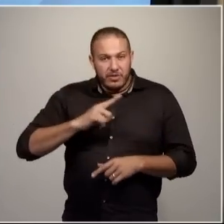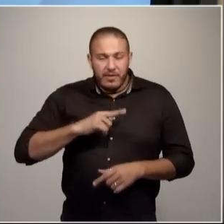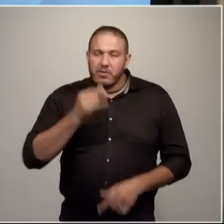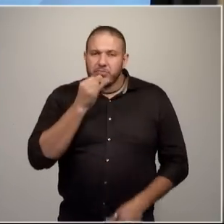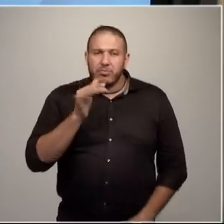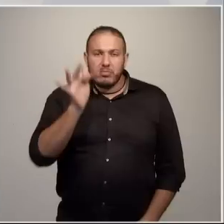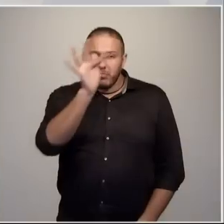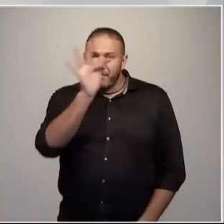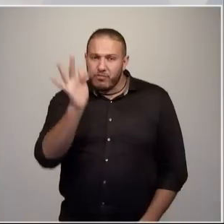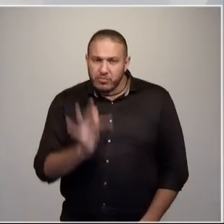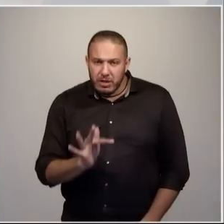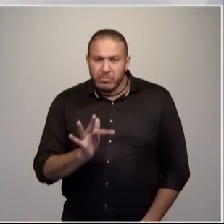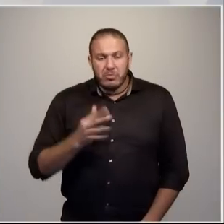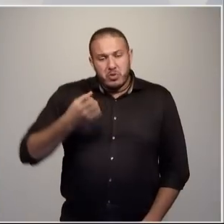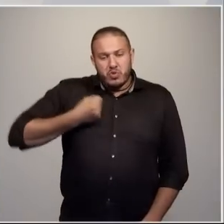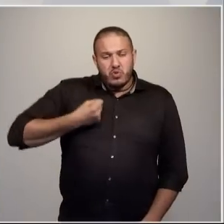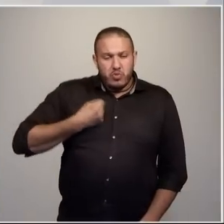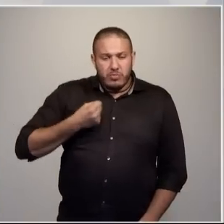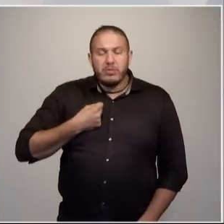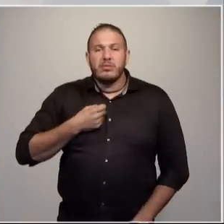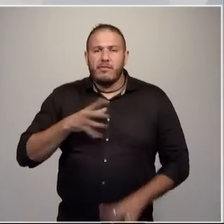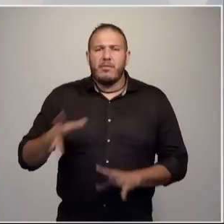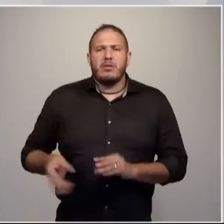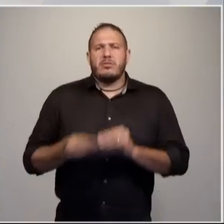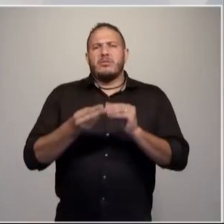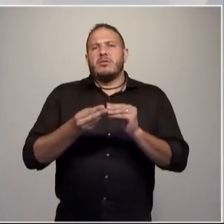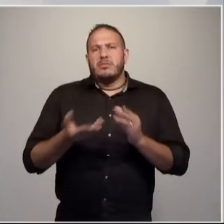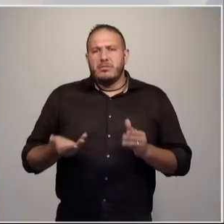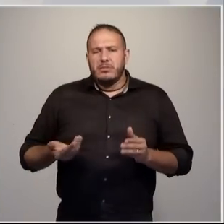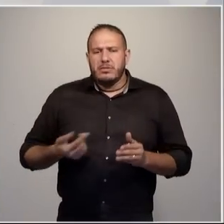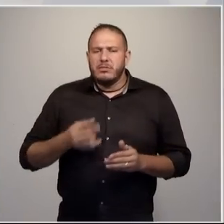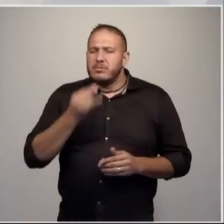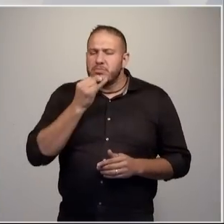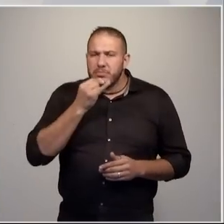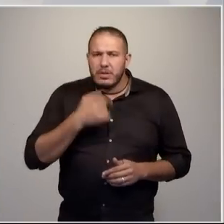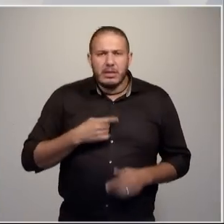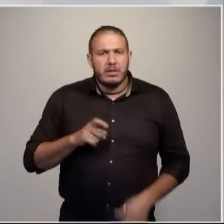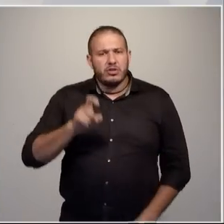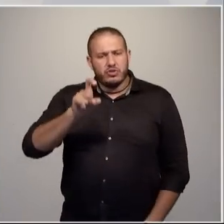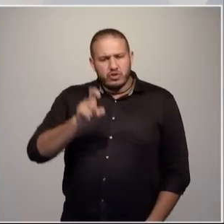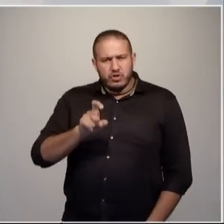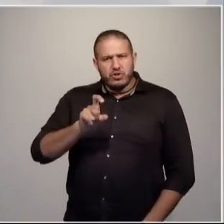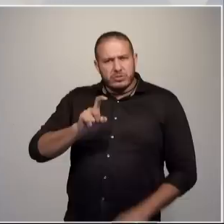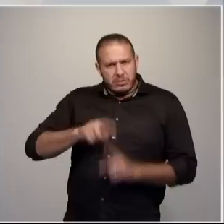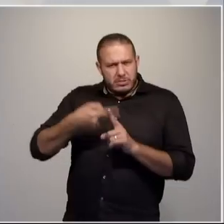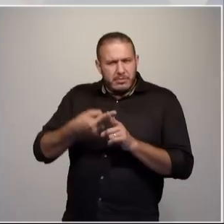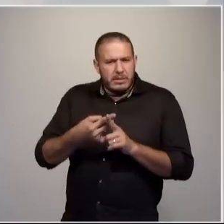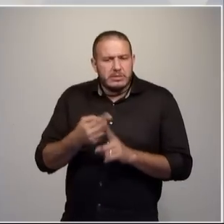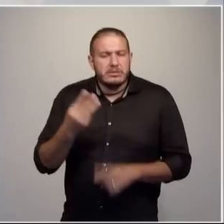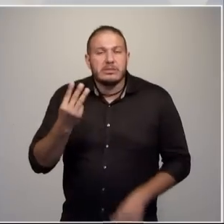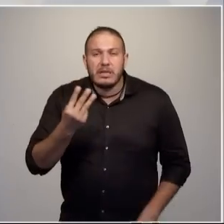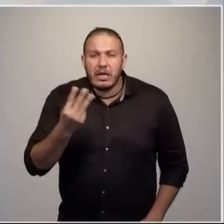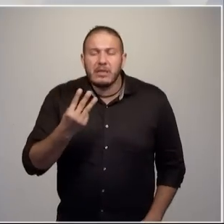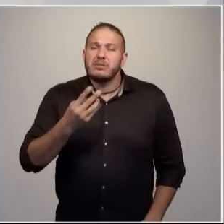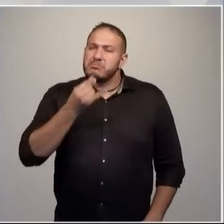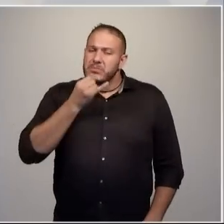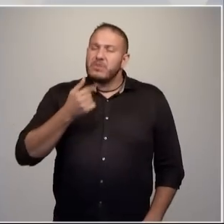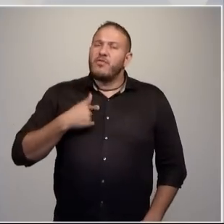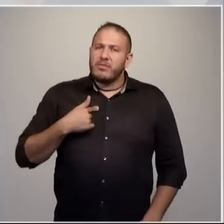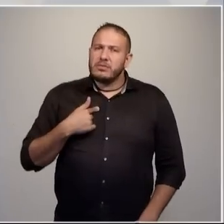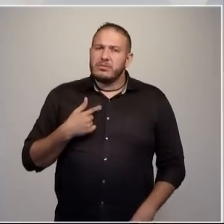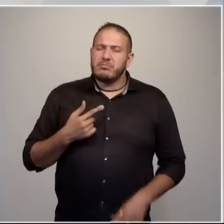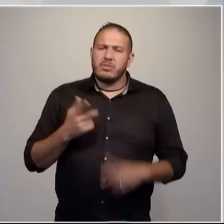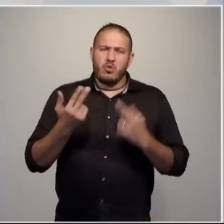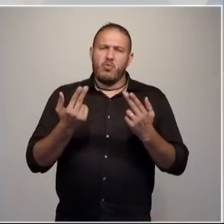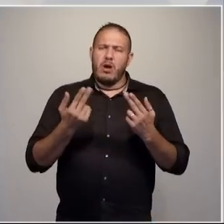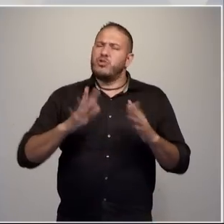numérica aqui, eu vou integrar essa função. Digamos que aqui seja x mais 3. Eu vou fazer aquele procedimento igual eu